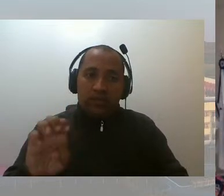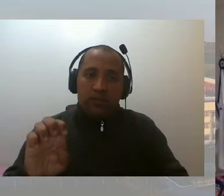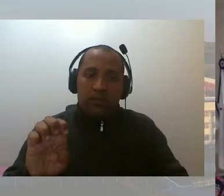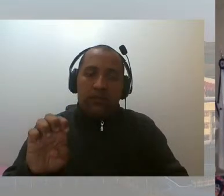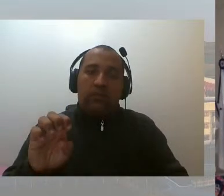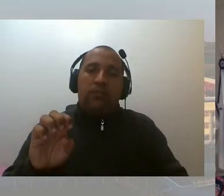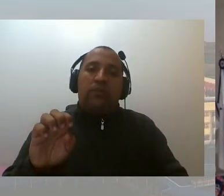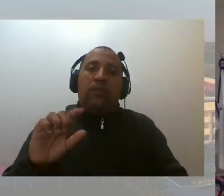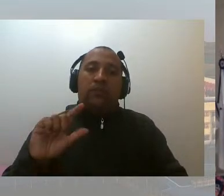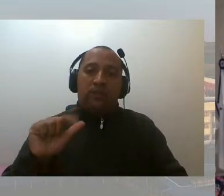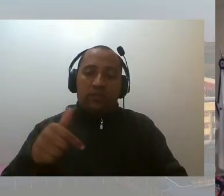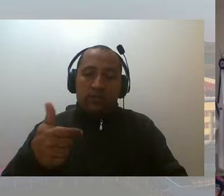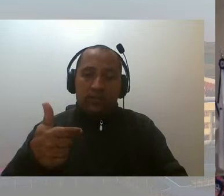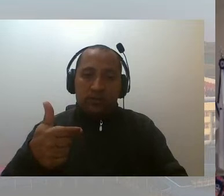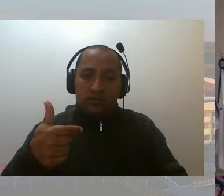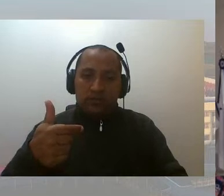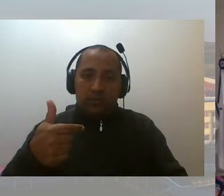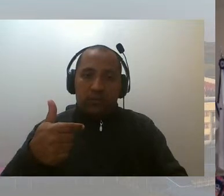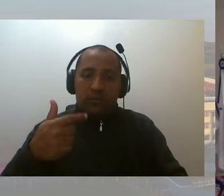Depois.